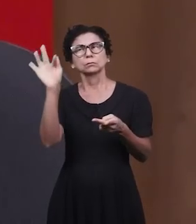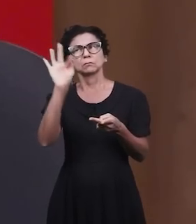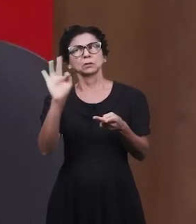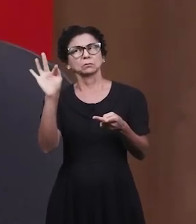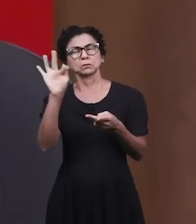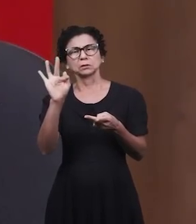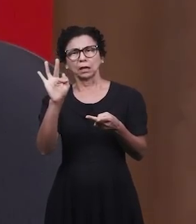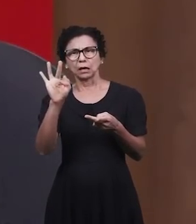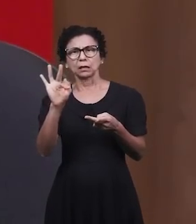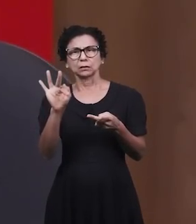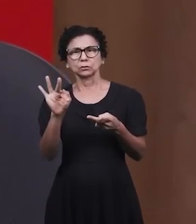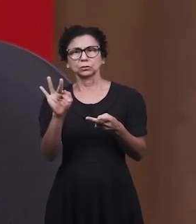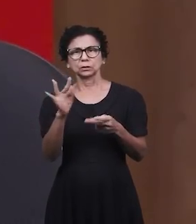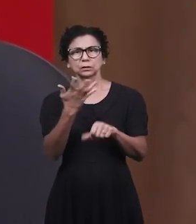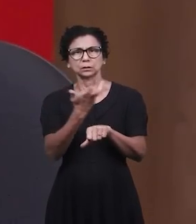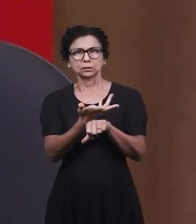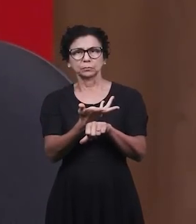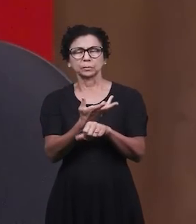teologia, nada.